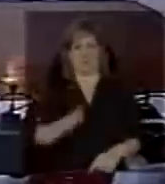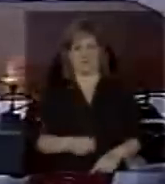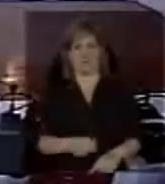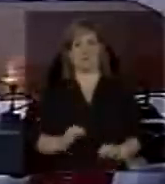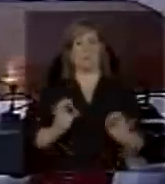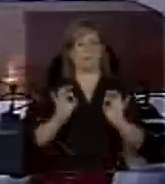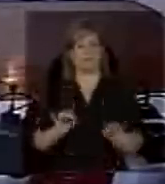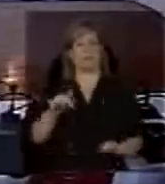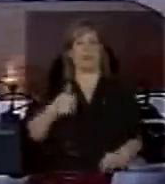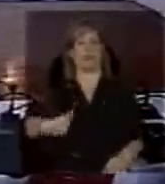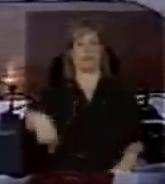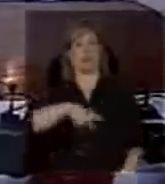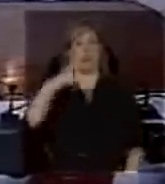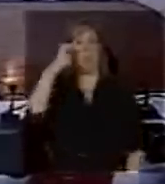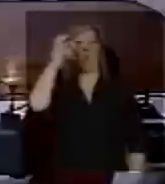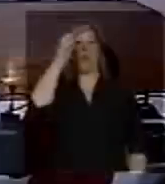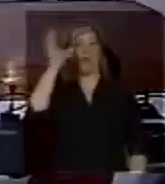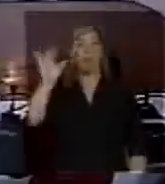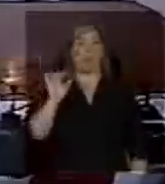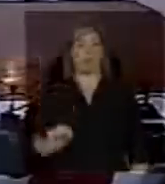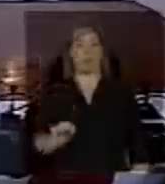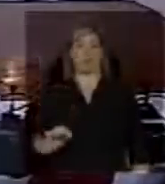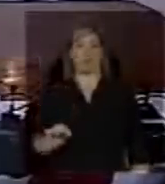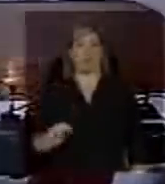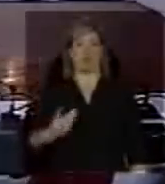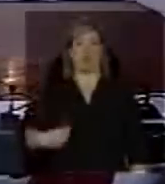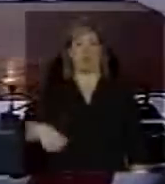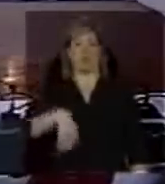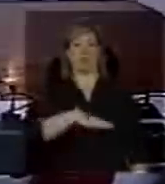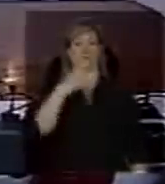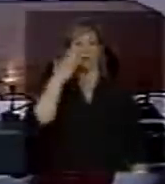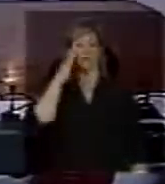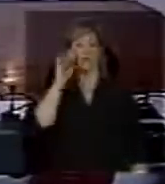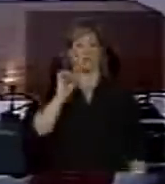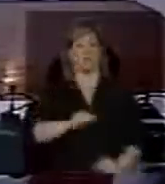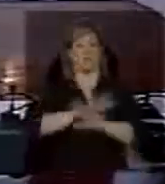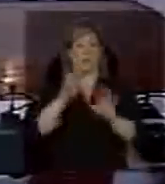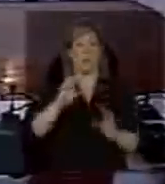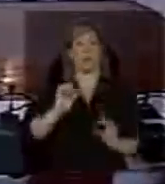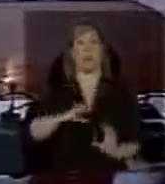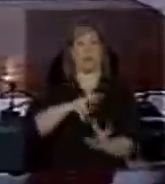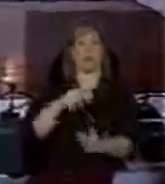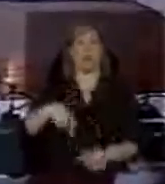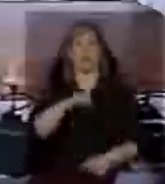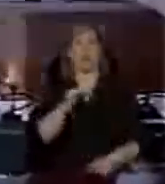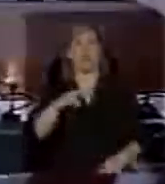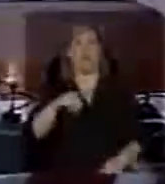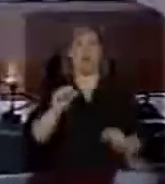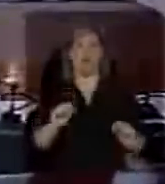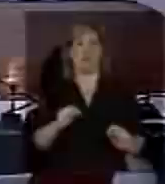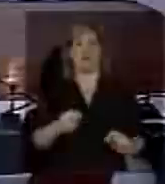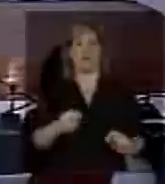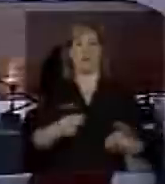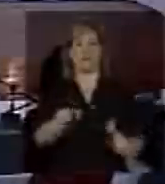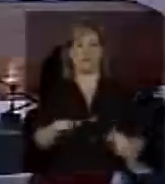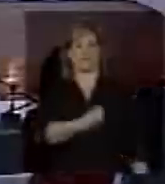dúvida na nossa cultura na nossa visão de mundo na nossa forma